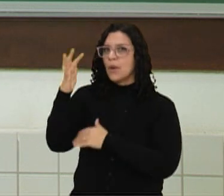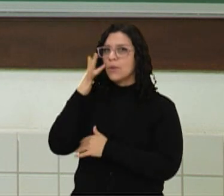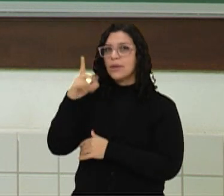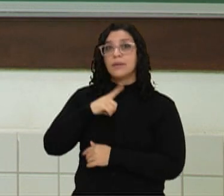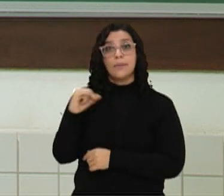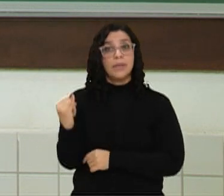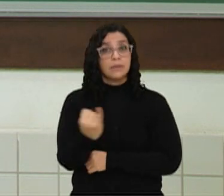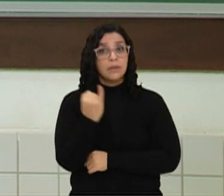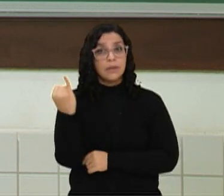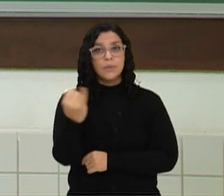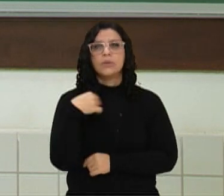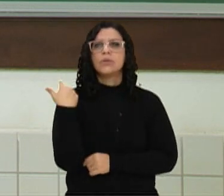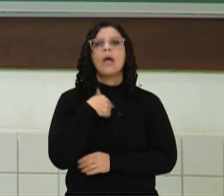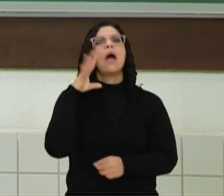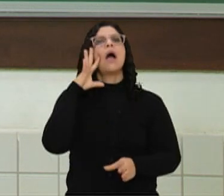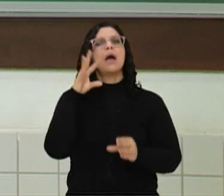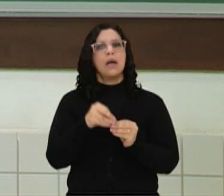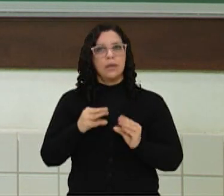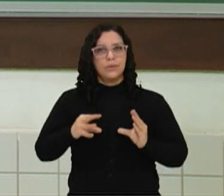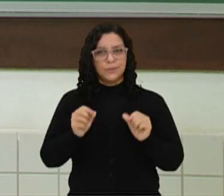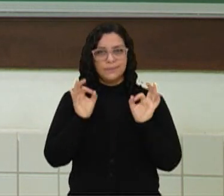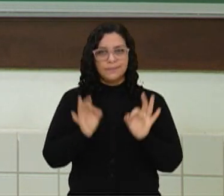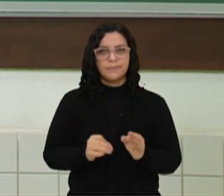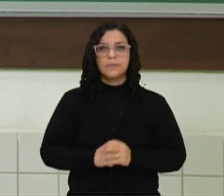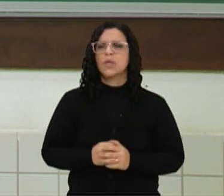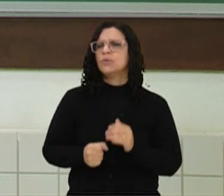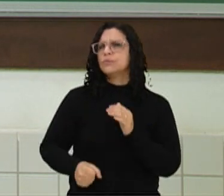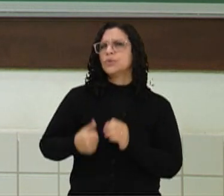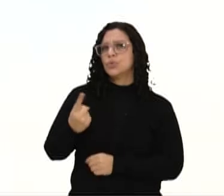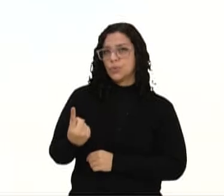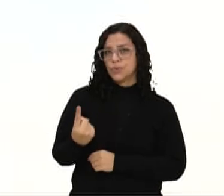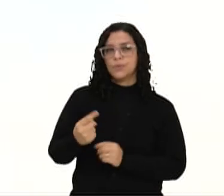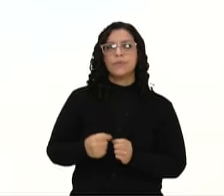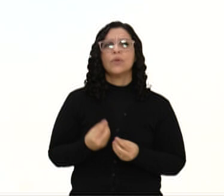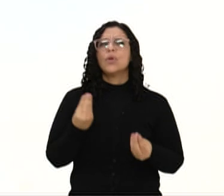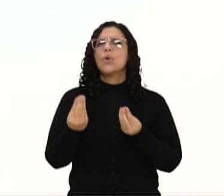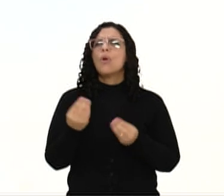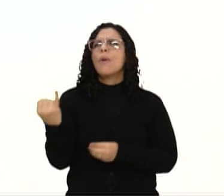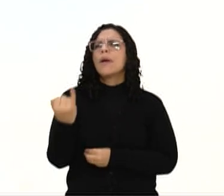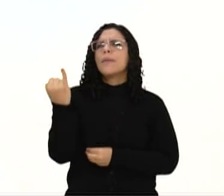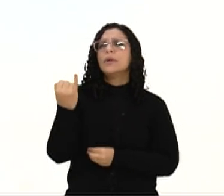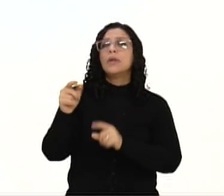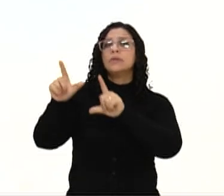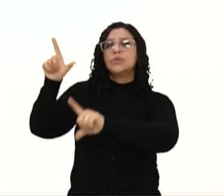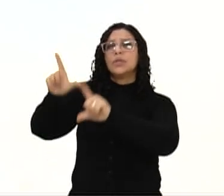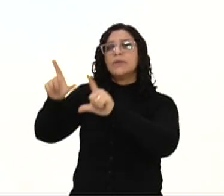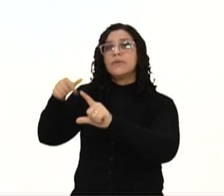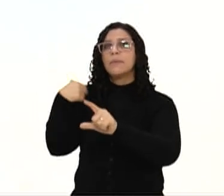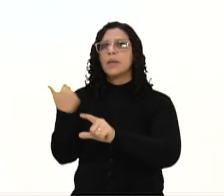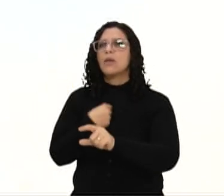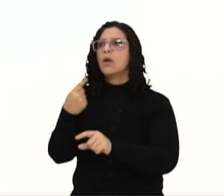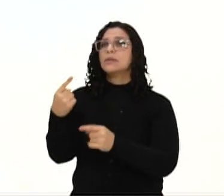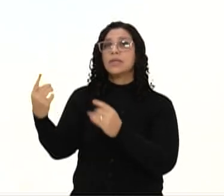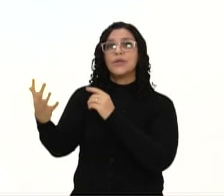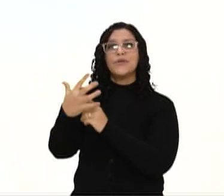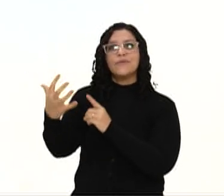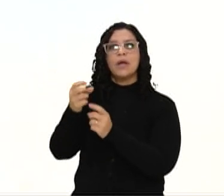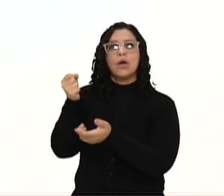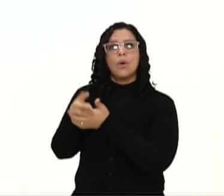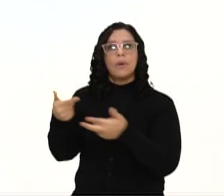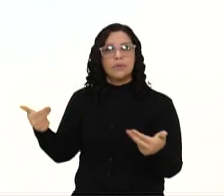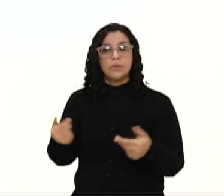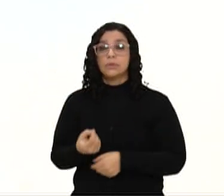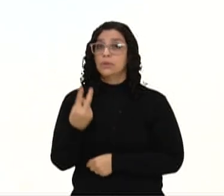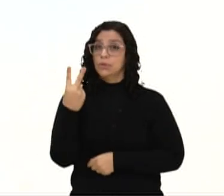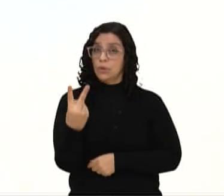bem importante para a gente entender tudo isso, certo? Então, a número 1 lá, qual a importância da televisão para o consumo de produtos? E a